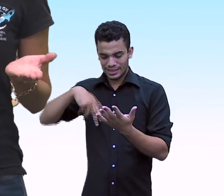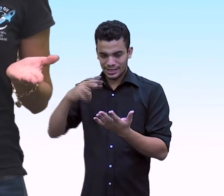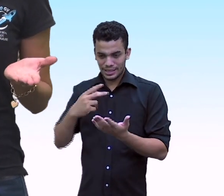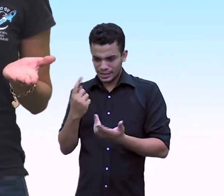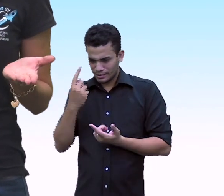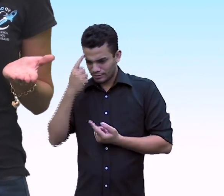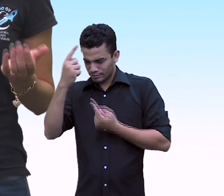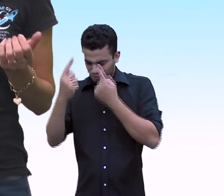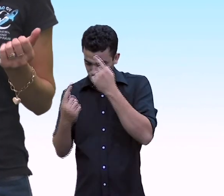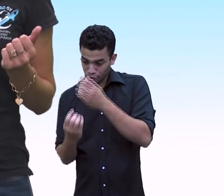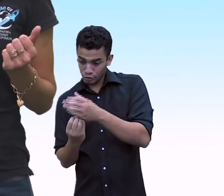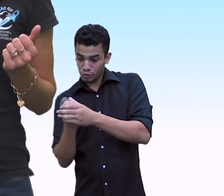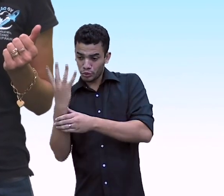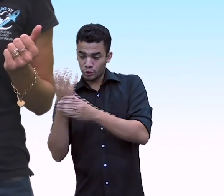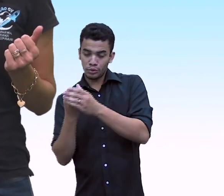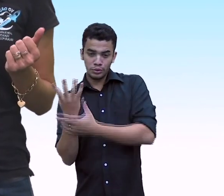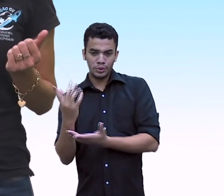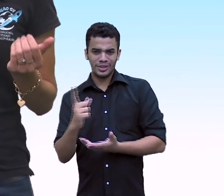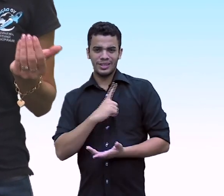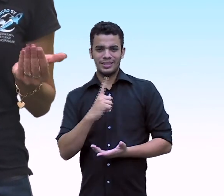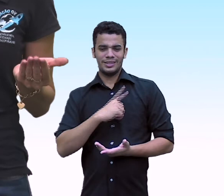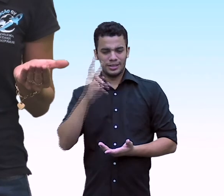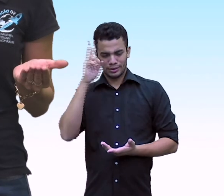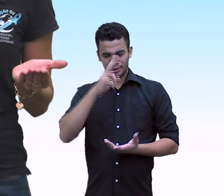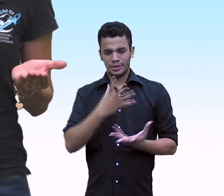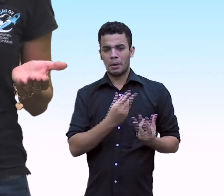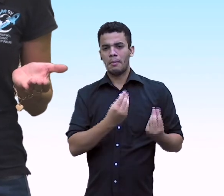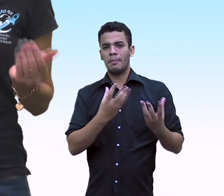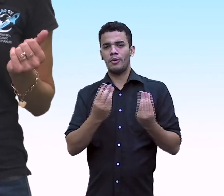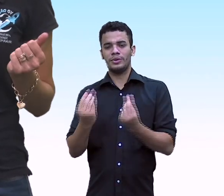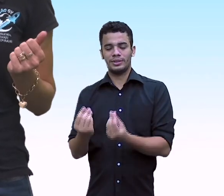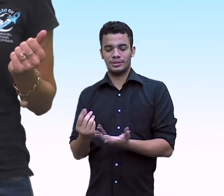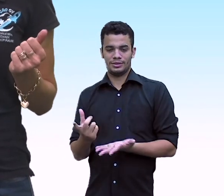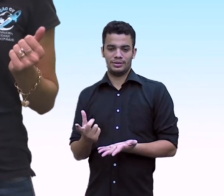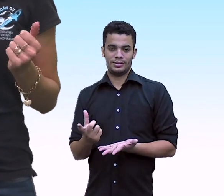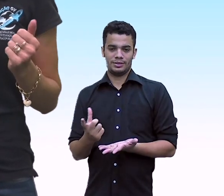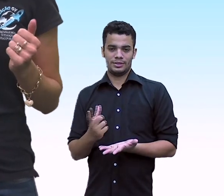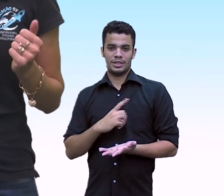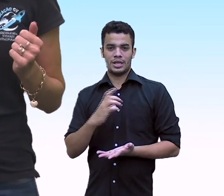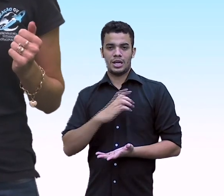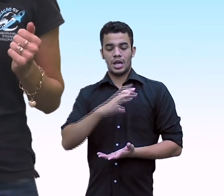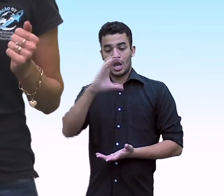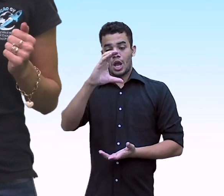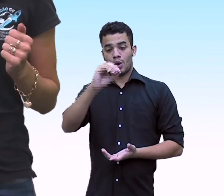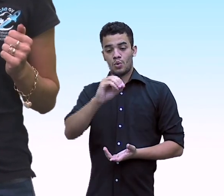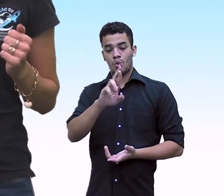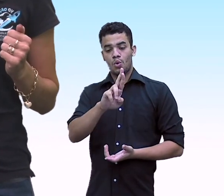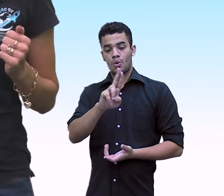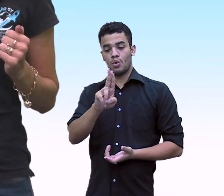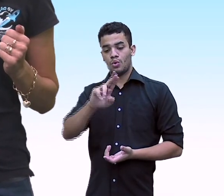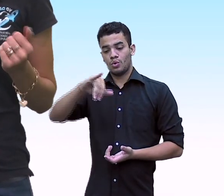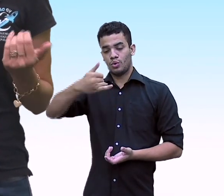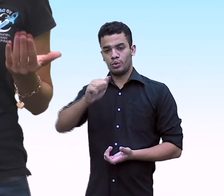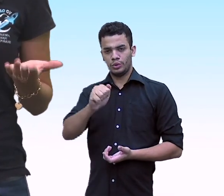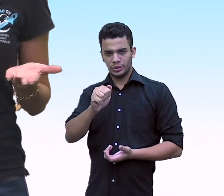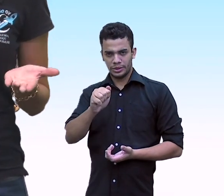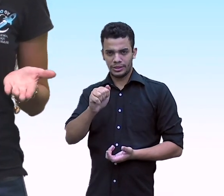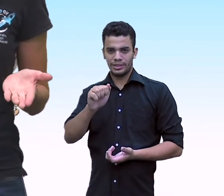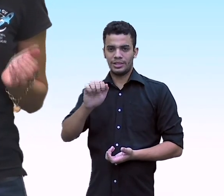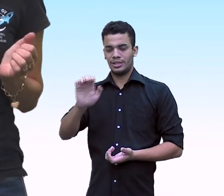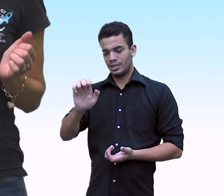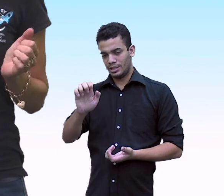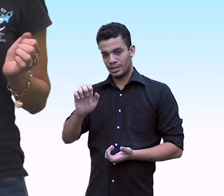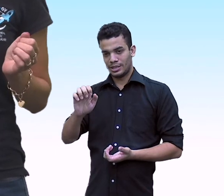como a Assembleia dos Ratos, a Coruja e a Águia, a Rã e o Boi, o Sapo